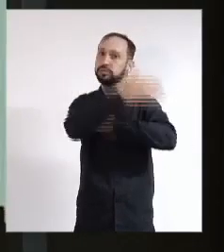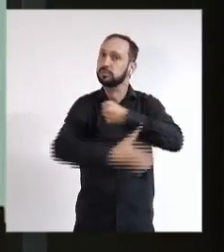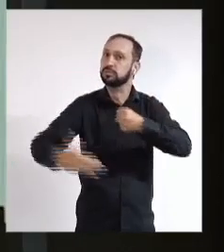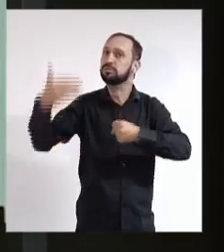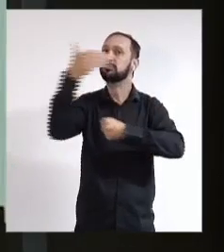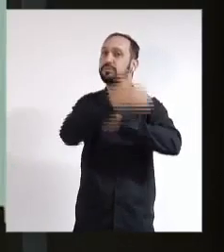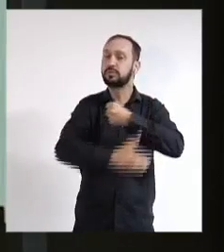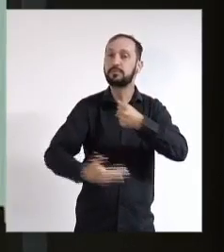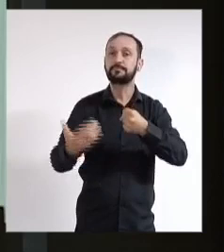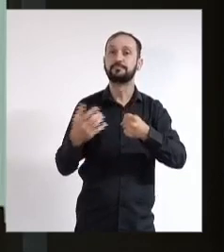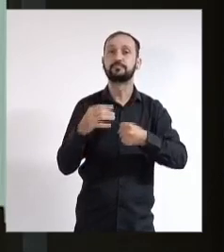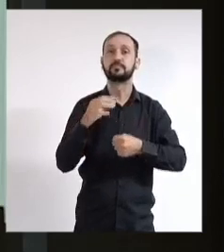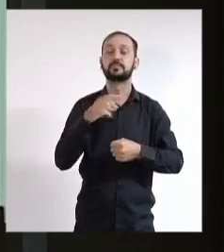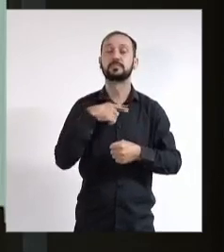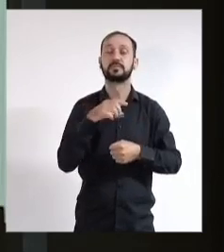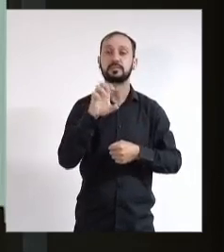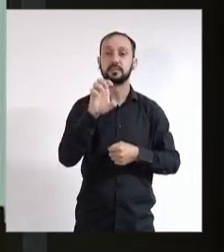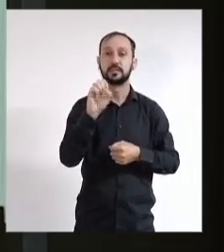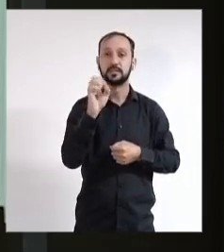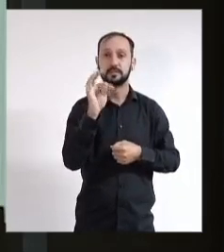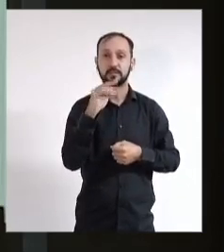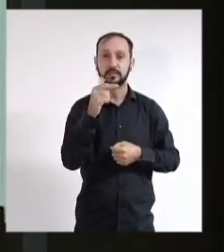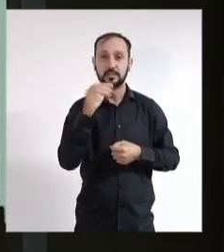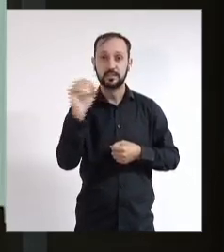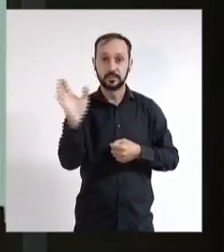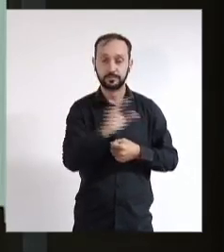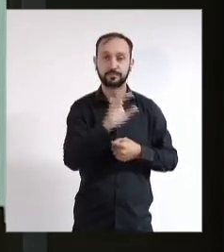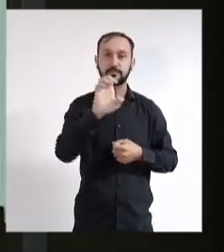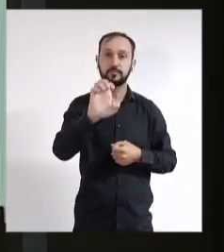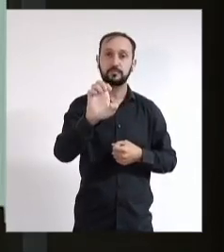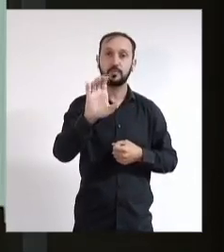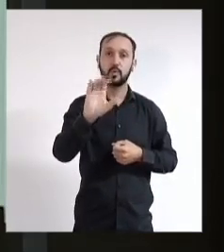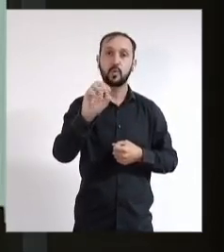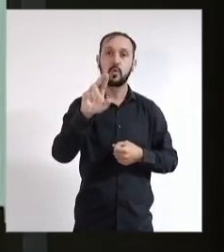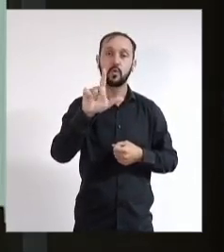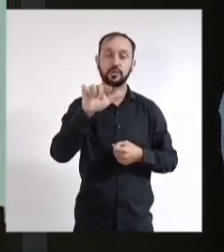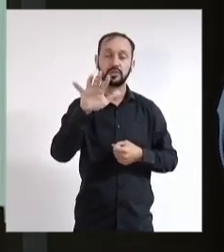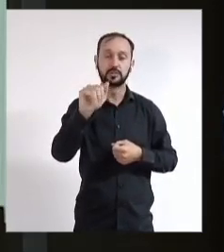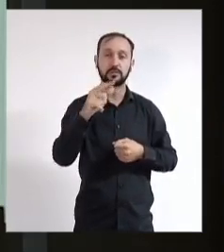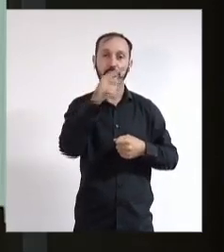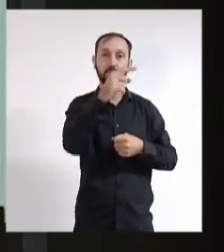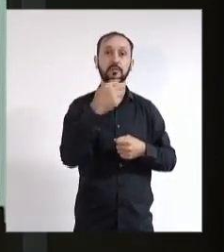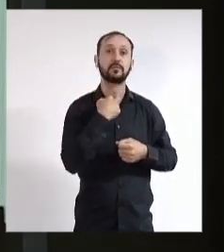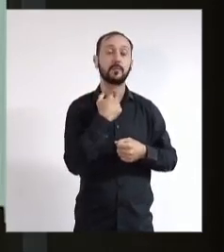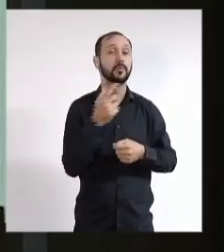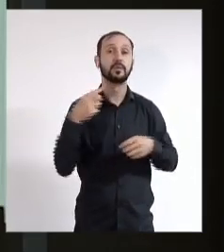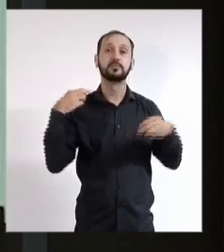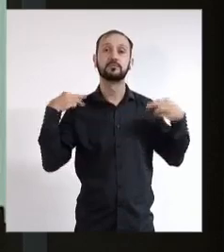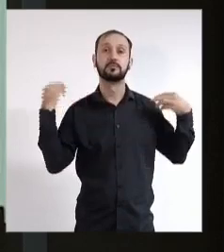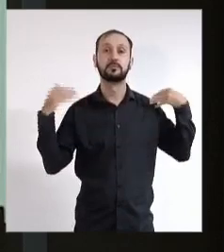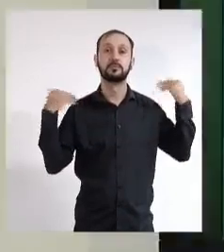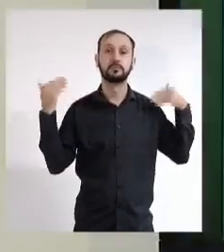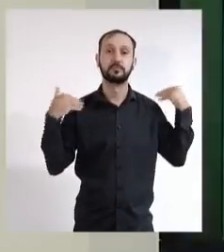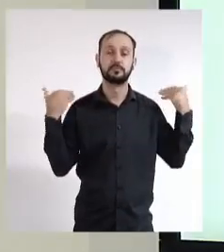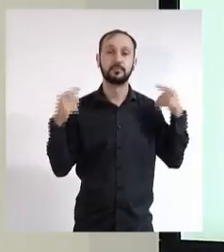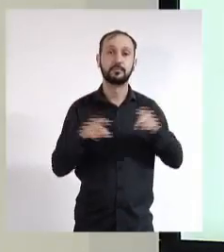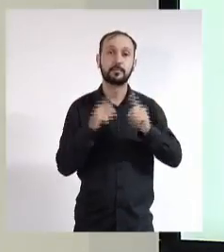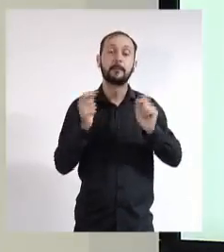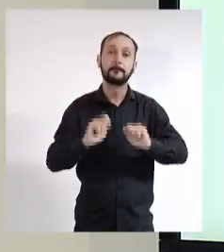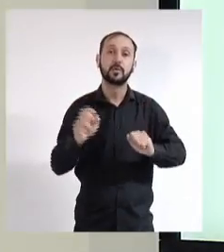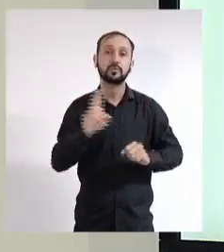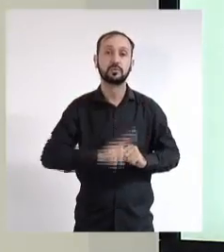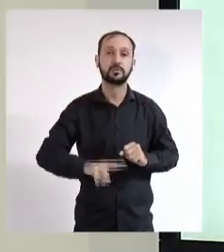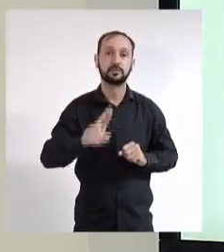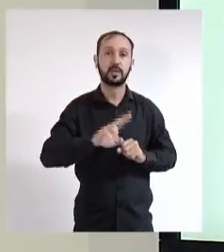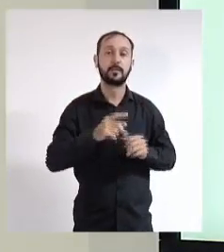cento a estação ecológica um tipo de unidade de conservação até respondendo um pouquinho do prefeito que ele não vai permitir o turismo mas vai permitir o uso